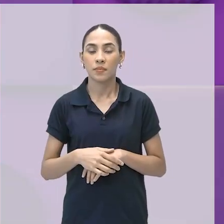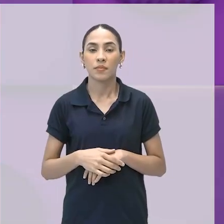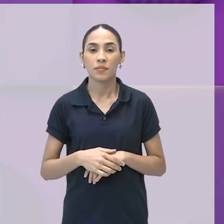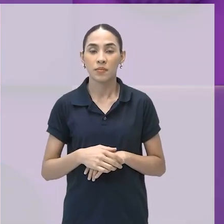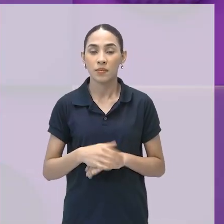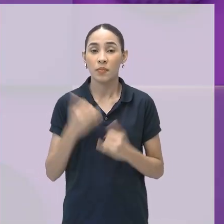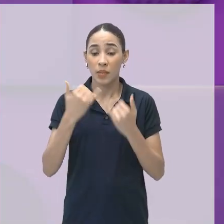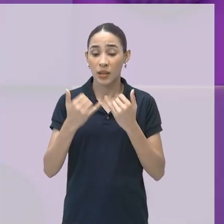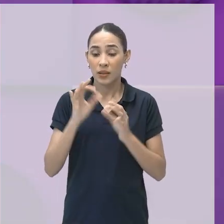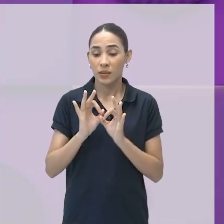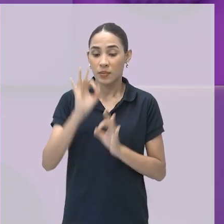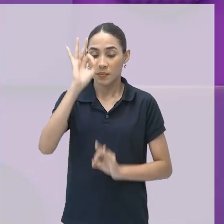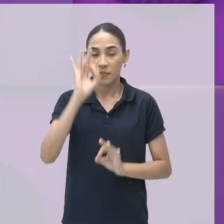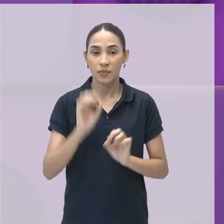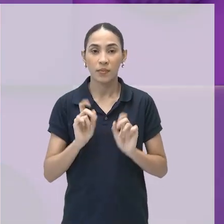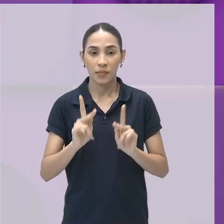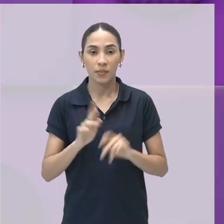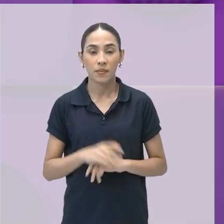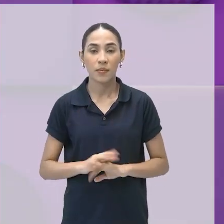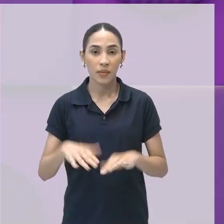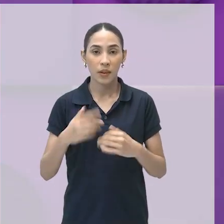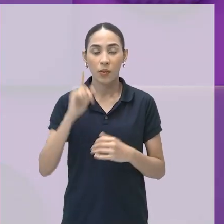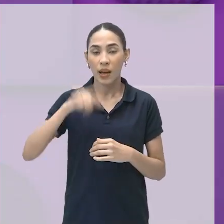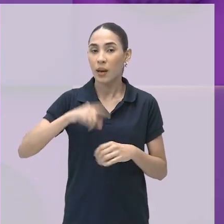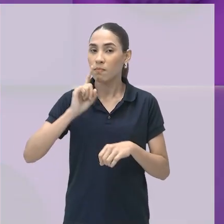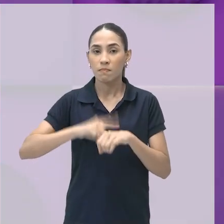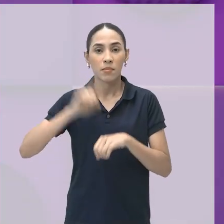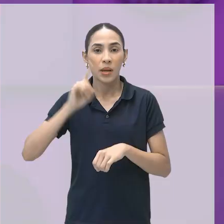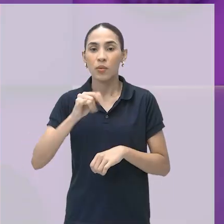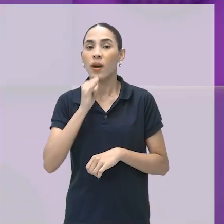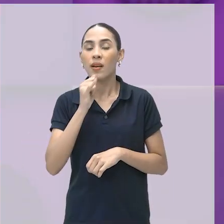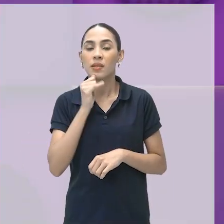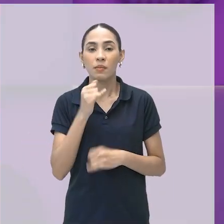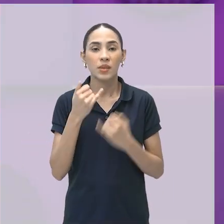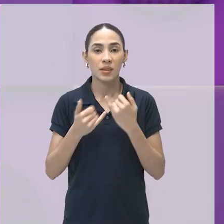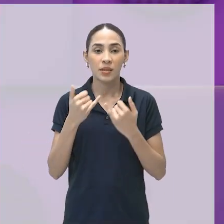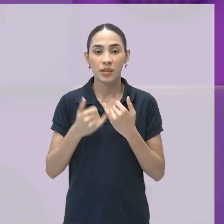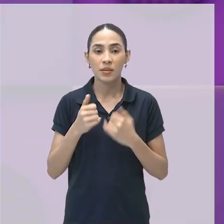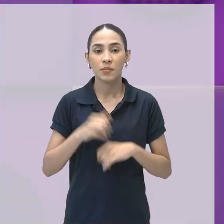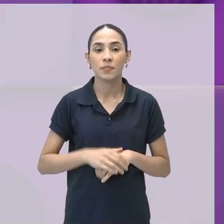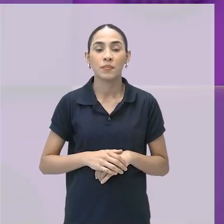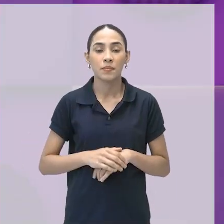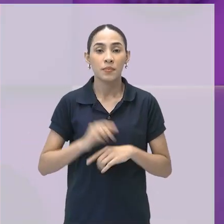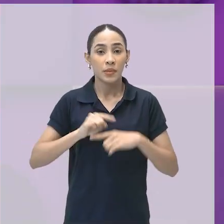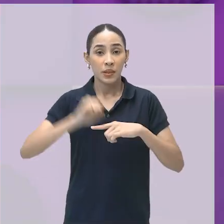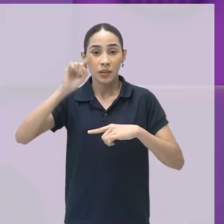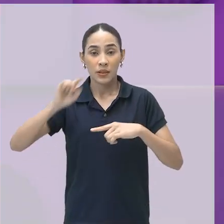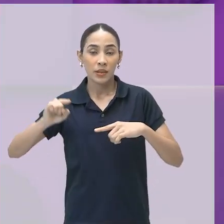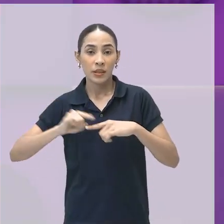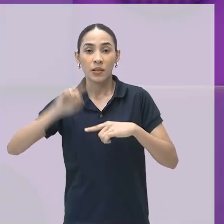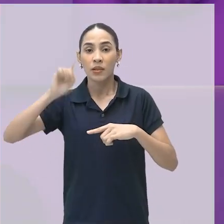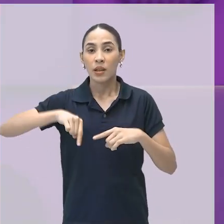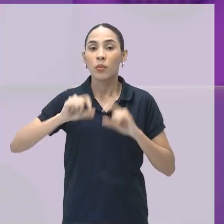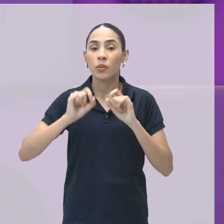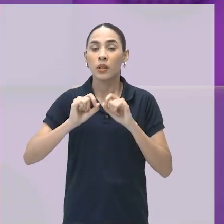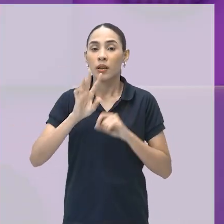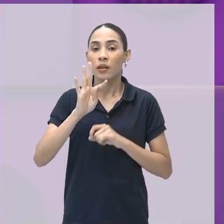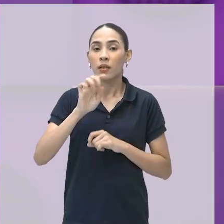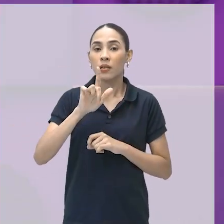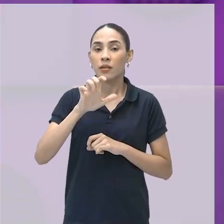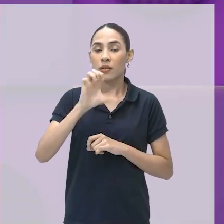com a mesma medida, certo? Então, esse é um primeiro caso de semelhança de triângulo, que é o caso onde